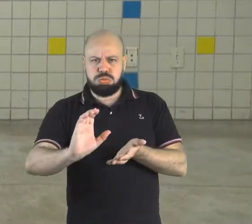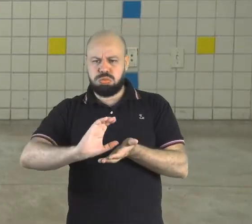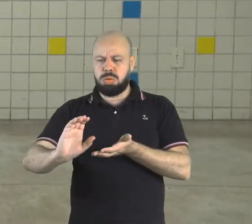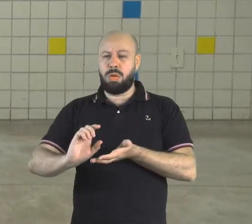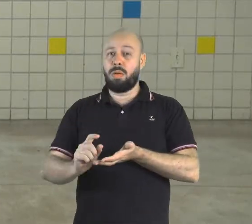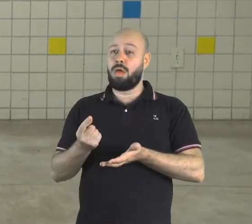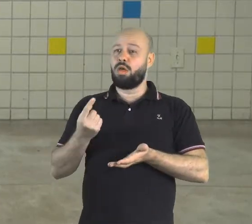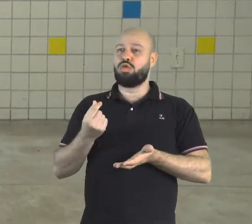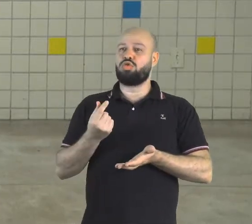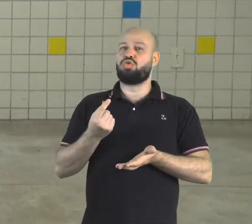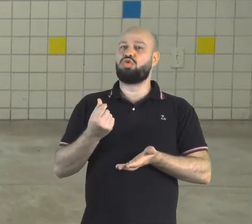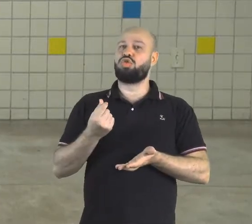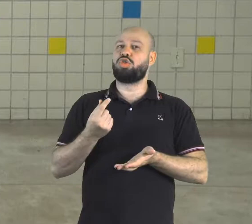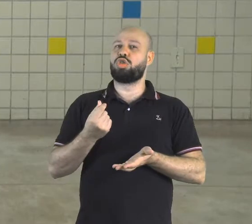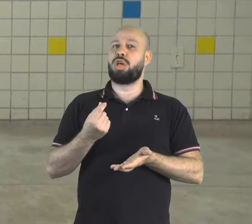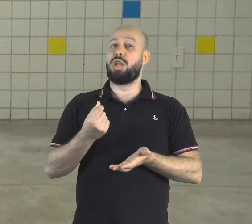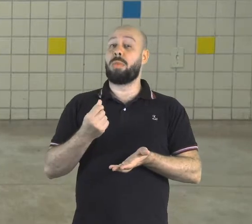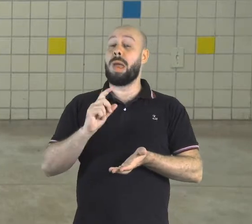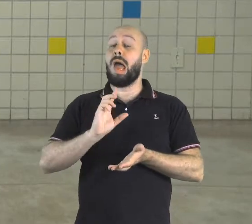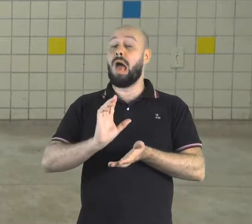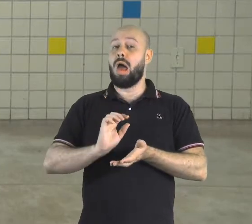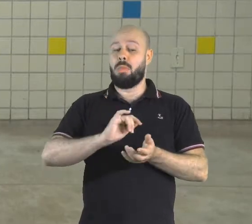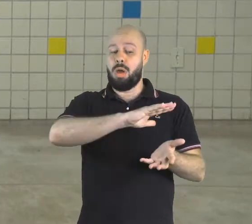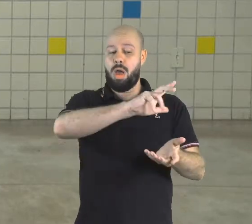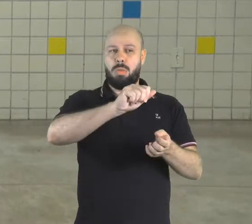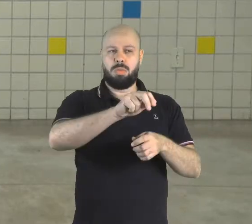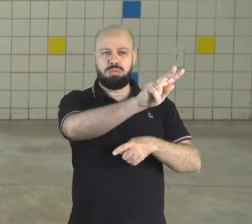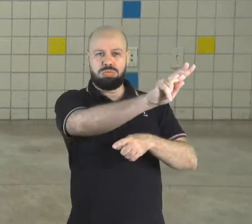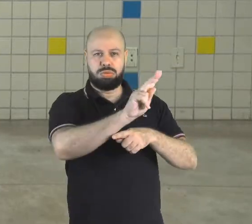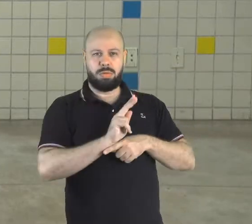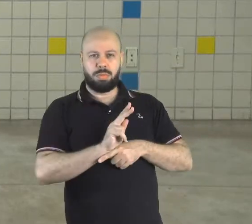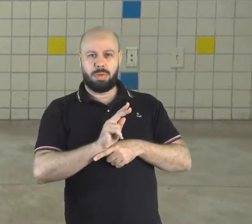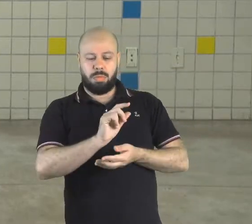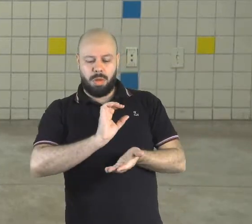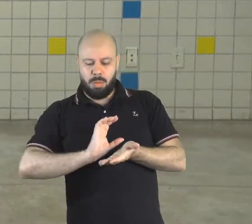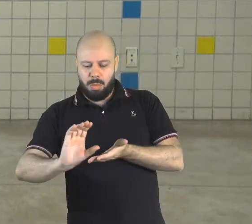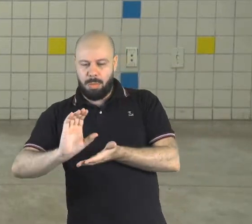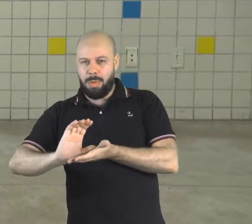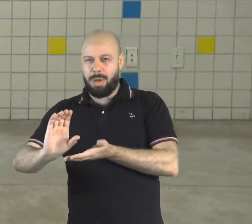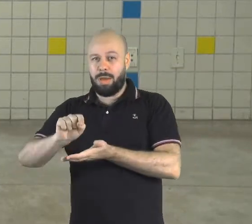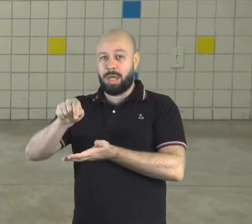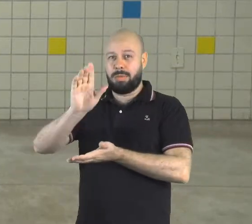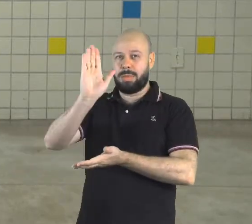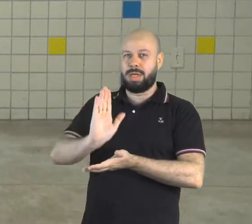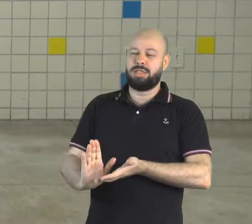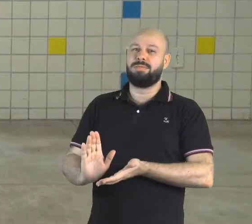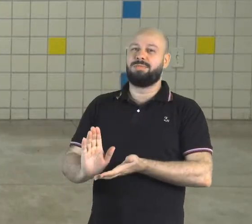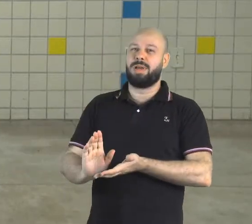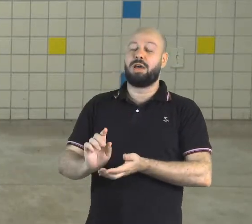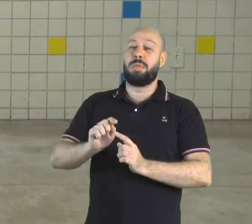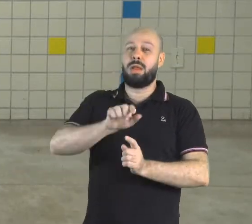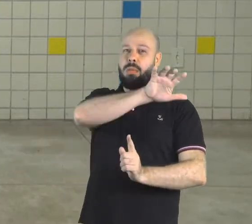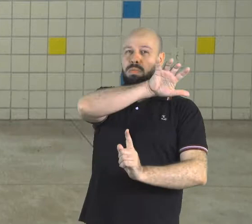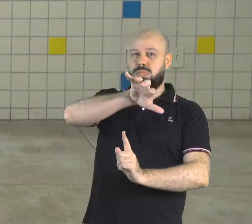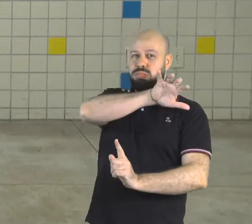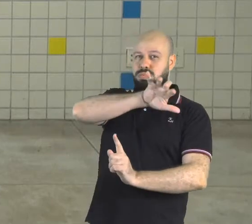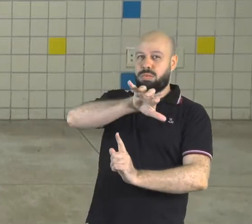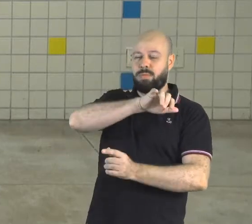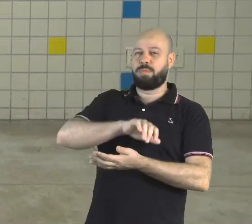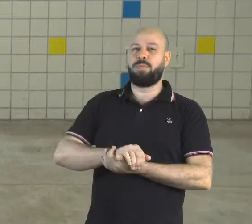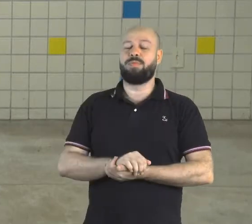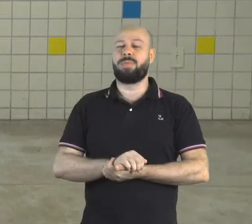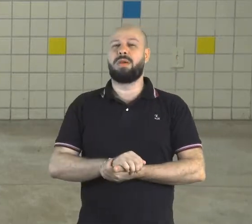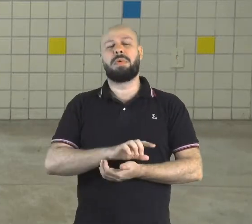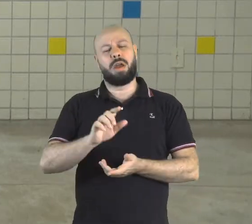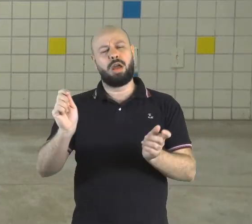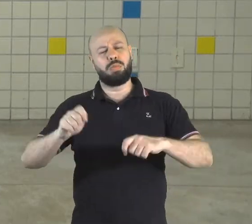usando dinheiro internacional, usando a influência de outros países aqui no nosso território para conseguir fazer